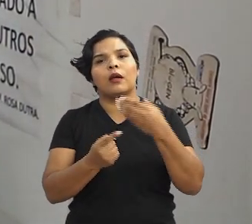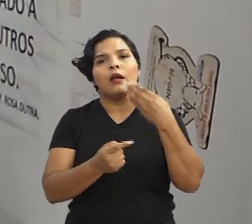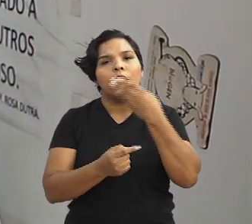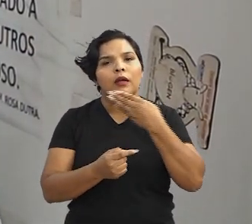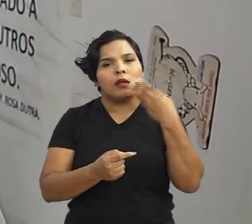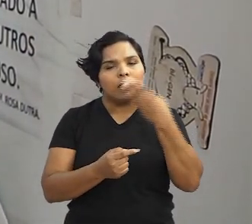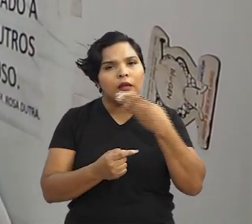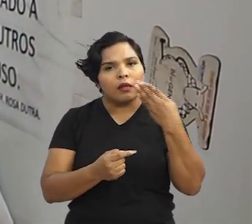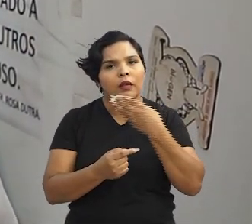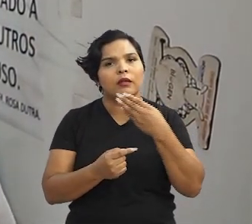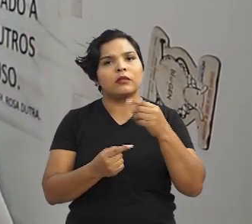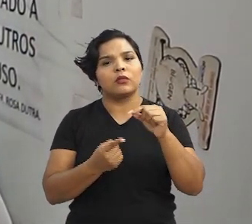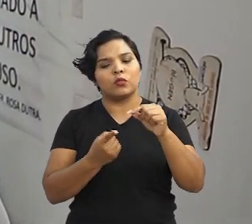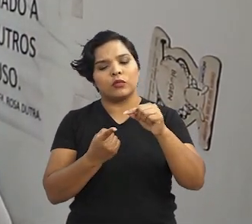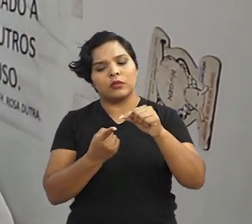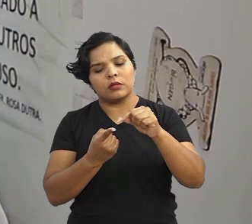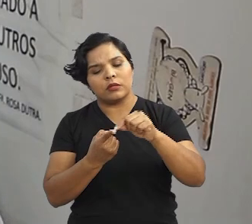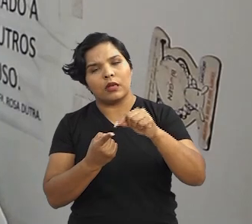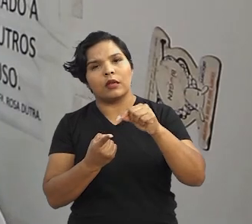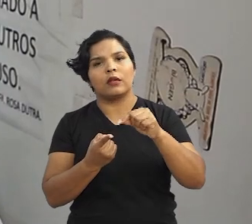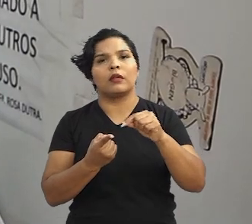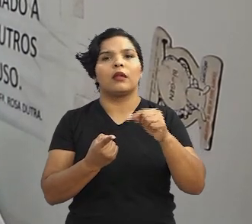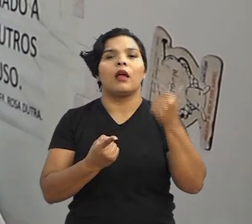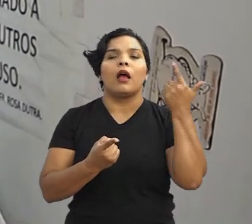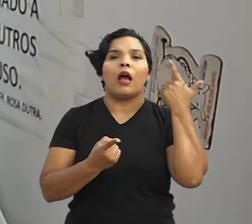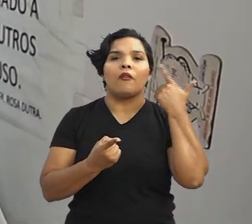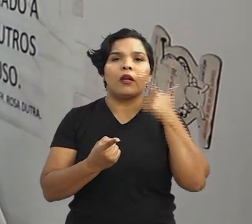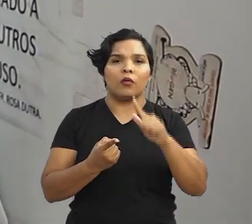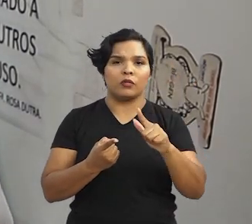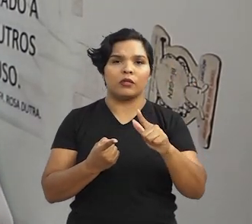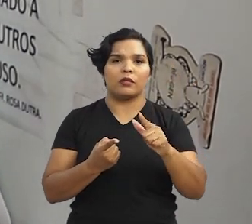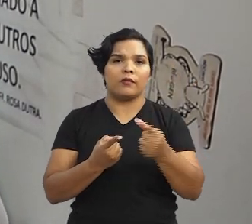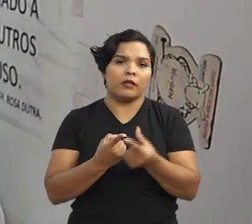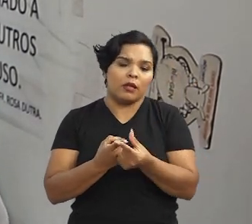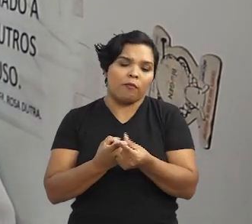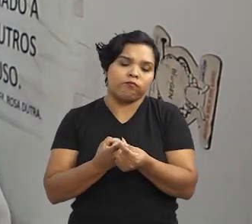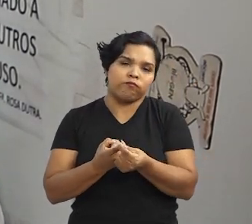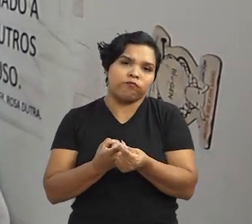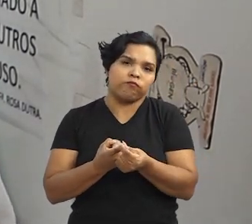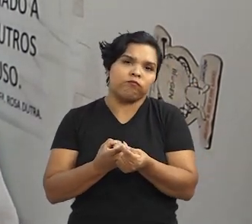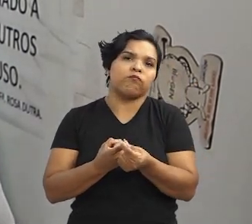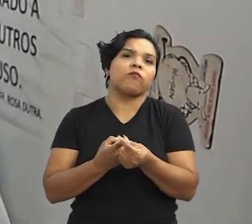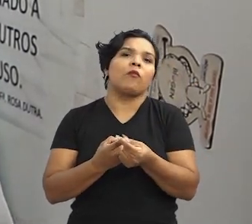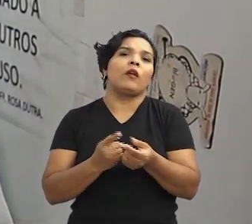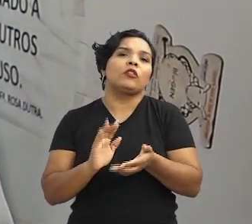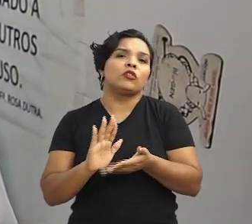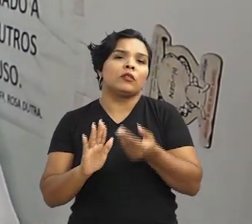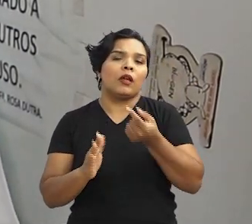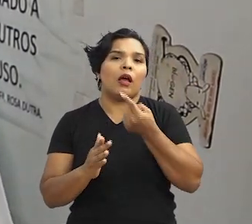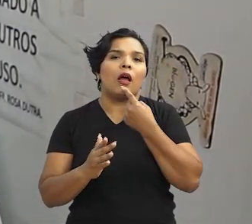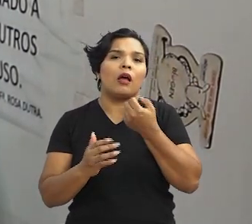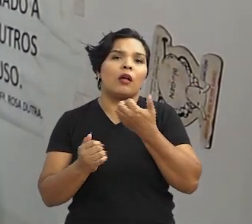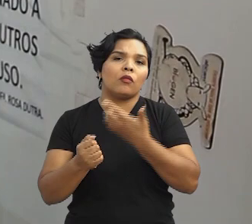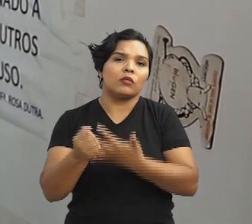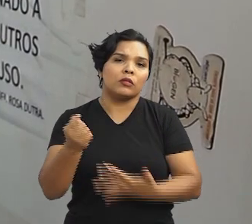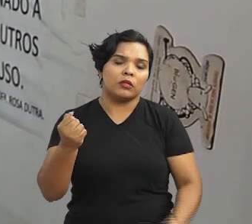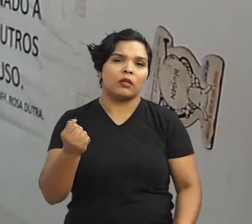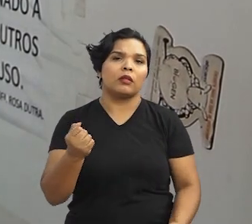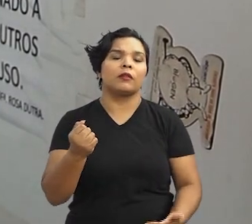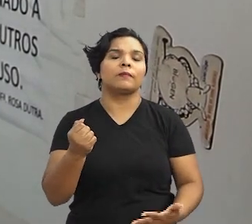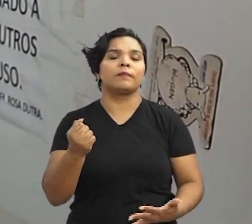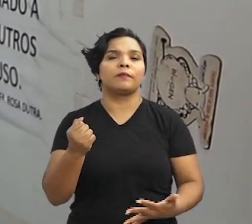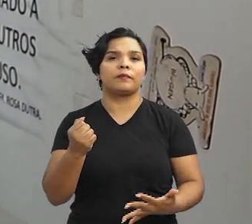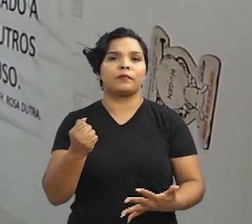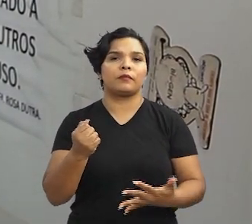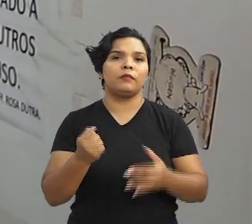vai, a partir do sangue de polpa digital, você vai, né, fazer a punção e ali você vai recolher aquela amostra e colocar na superfície